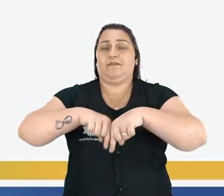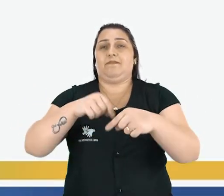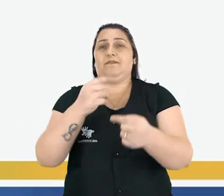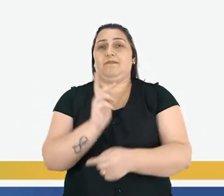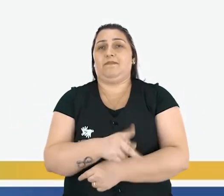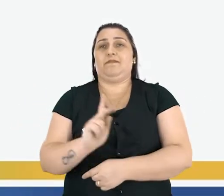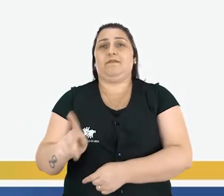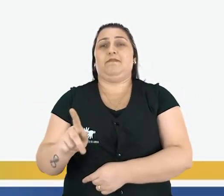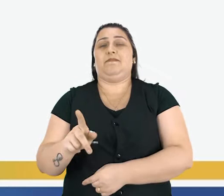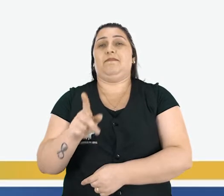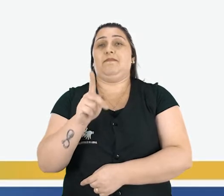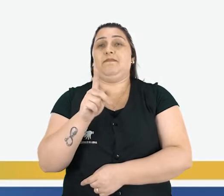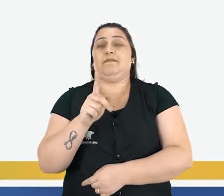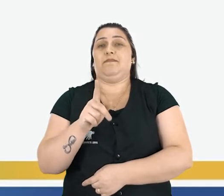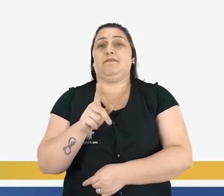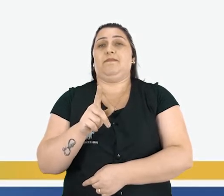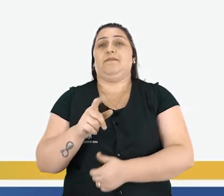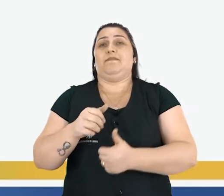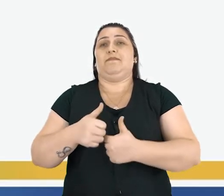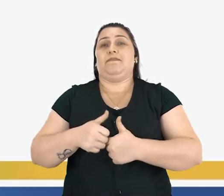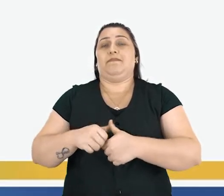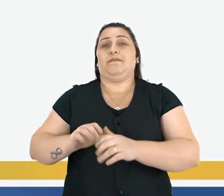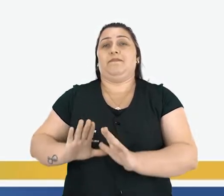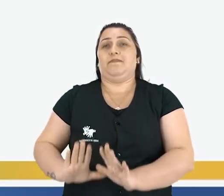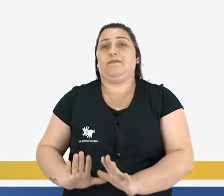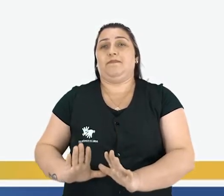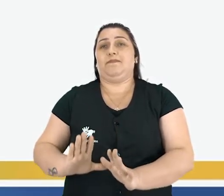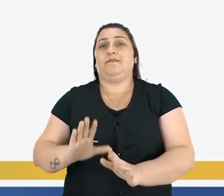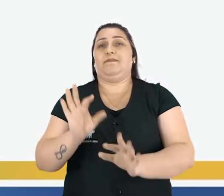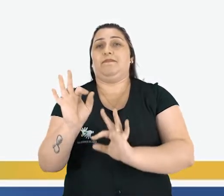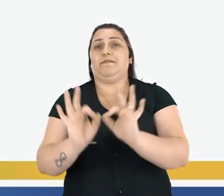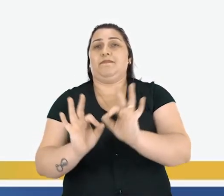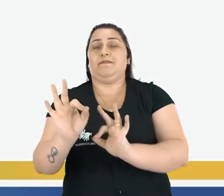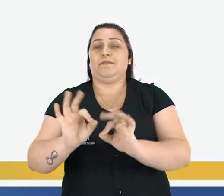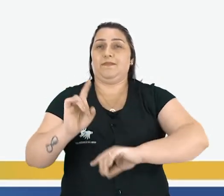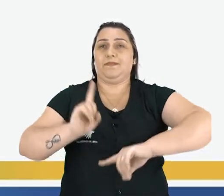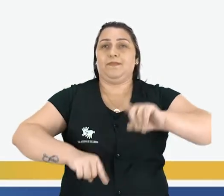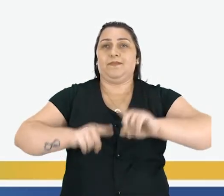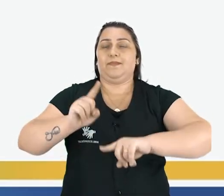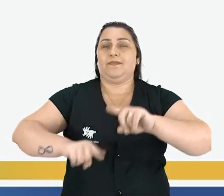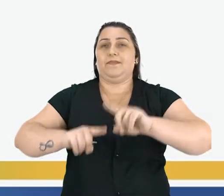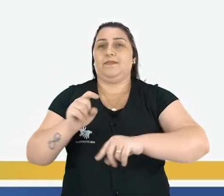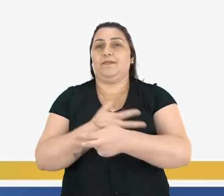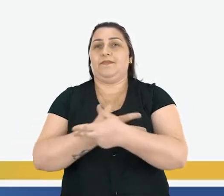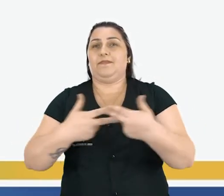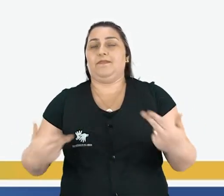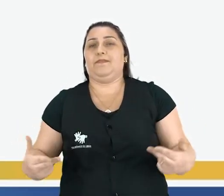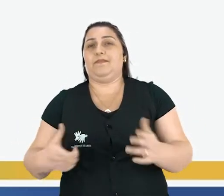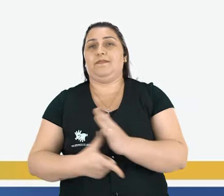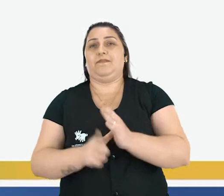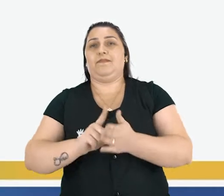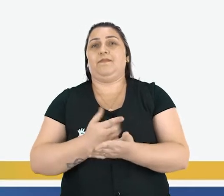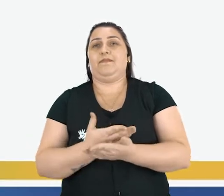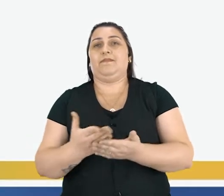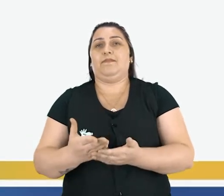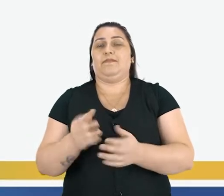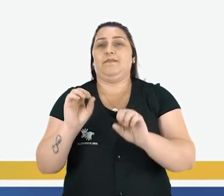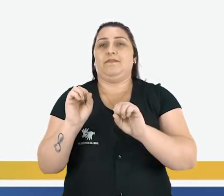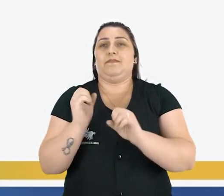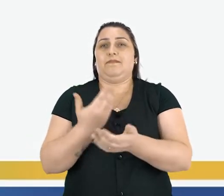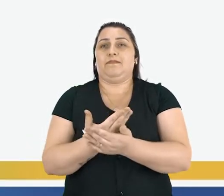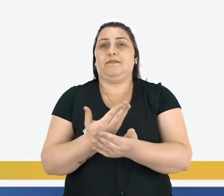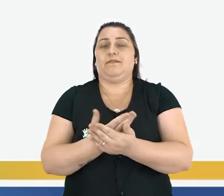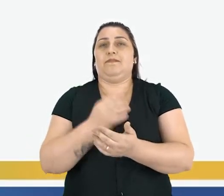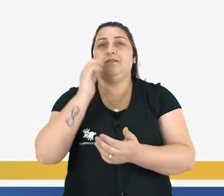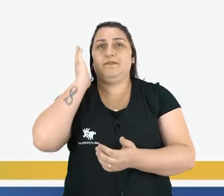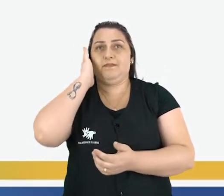professores serve para o professor ficar um pouquinho na sala organizando o seu material escolar Antes de iniciar a